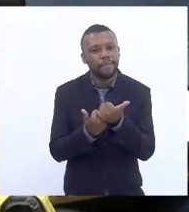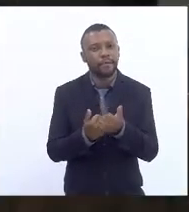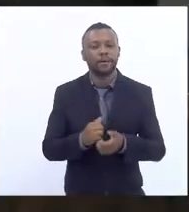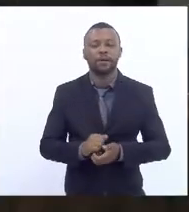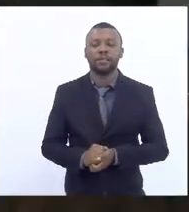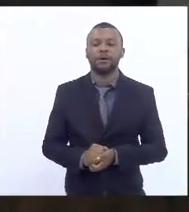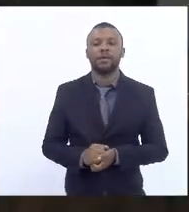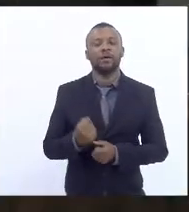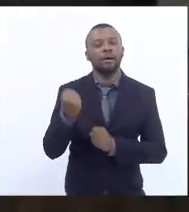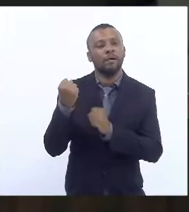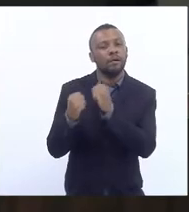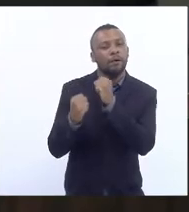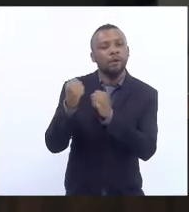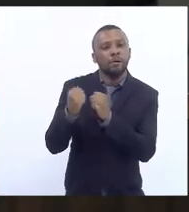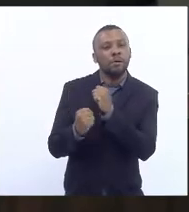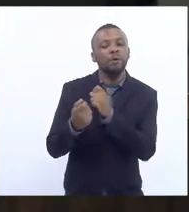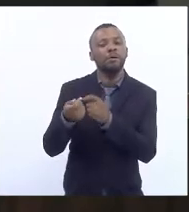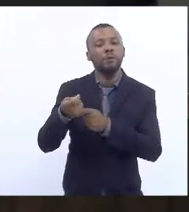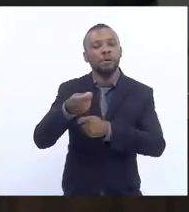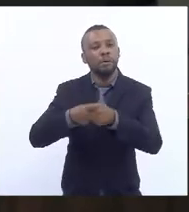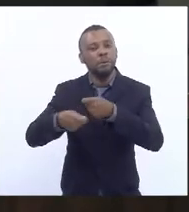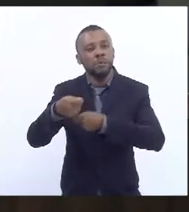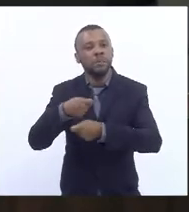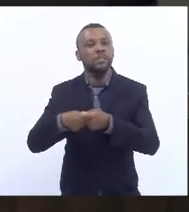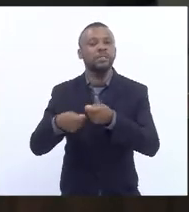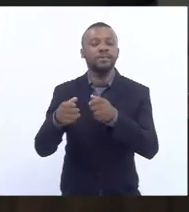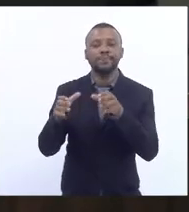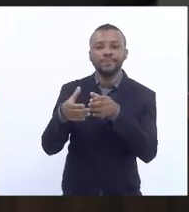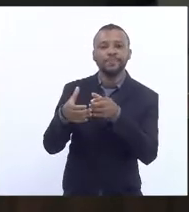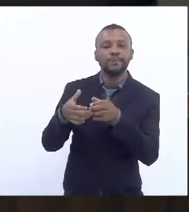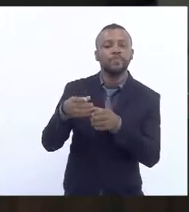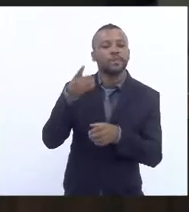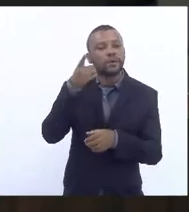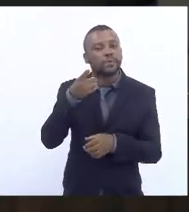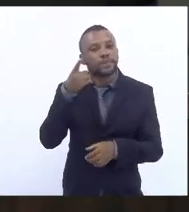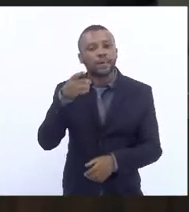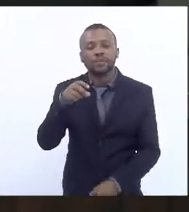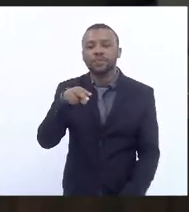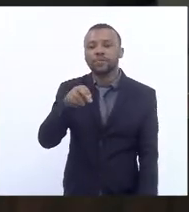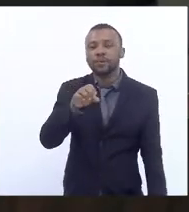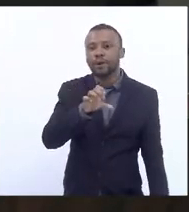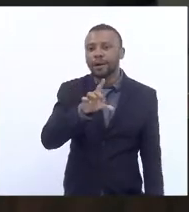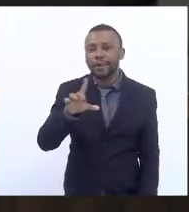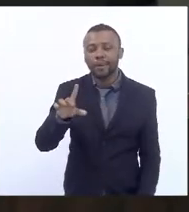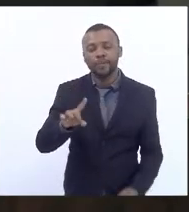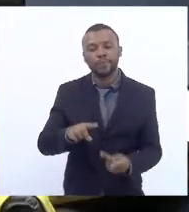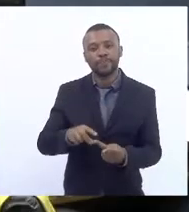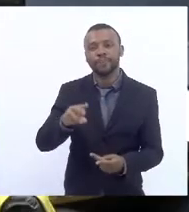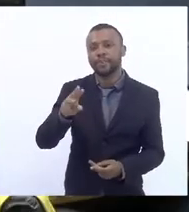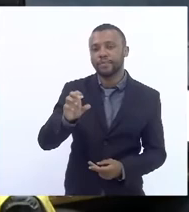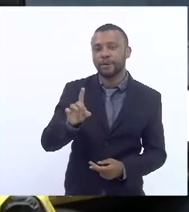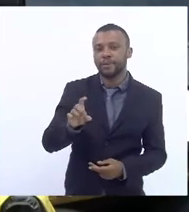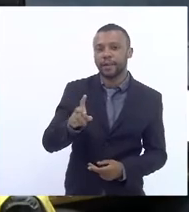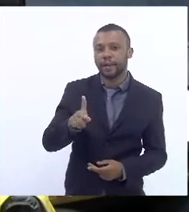Indústria, pela Economia, Indústria e Comércio, deputado Noel de Carvalho. Deputado Valdeque Carneiro.